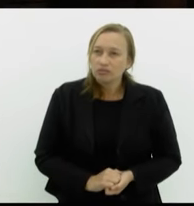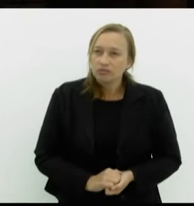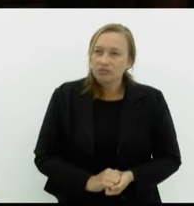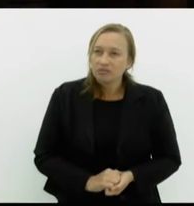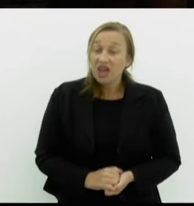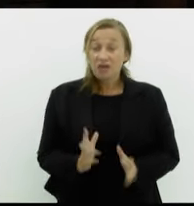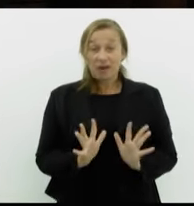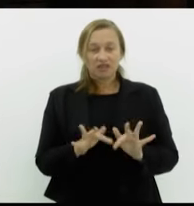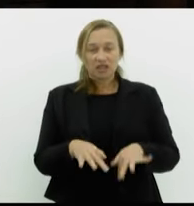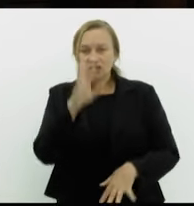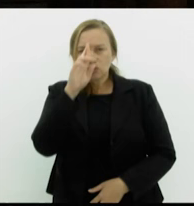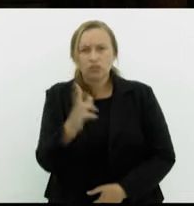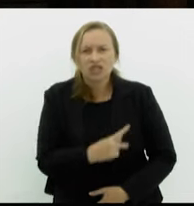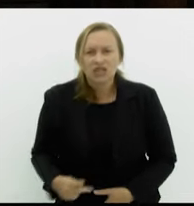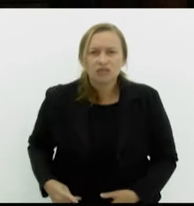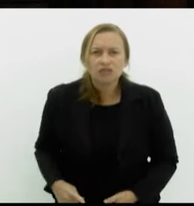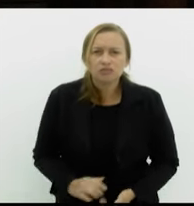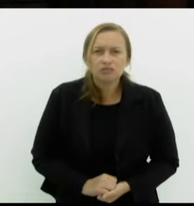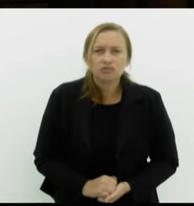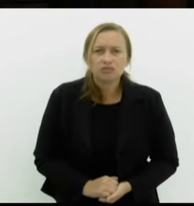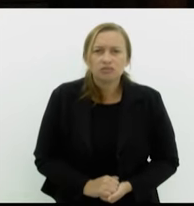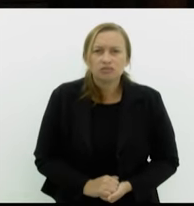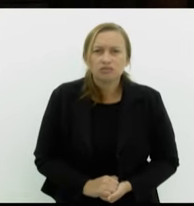E para finalizar, senhor presidente,